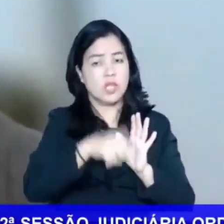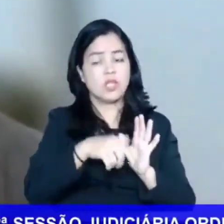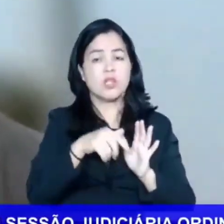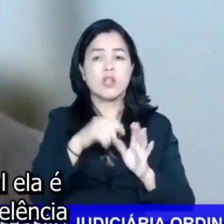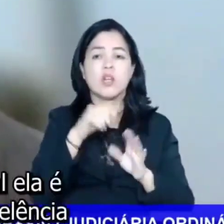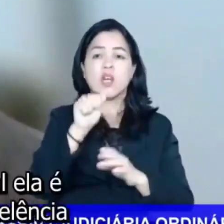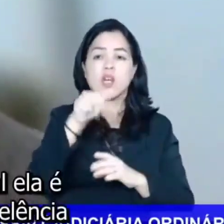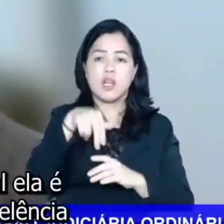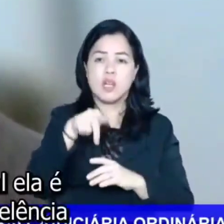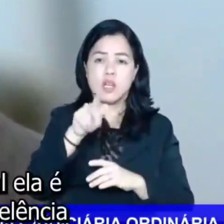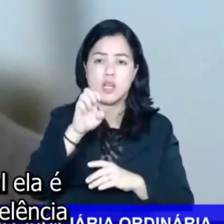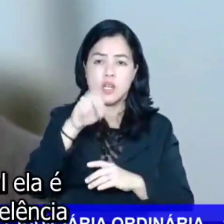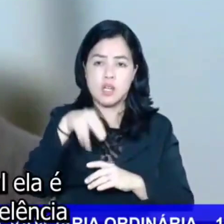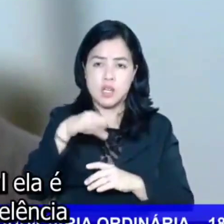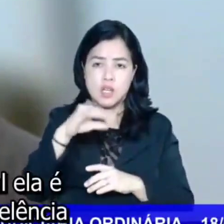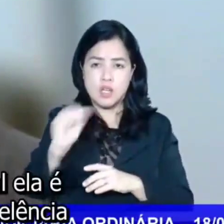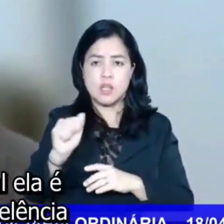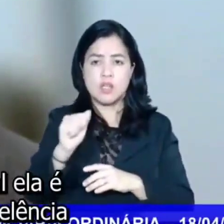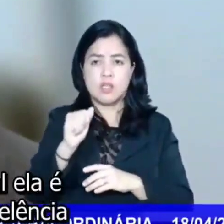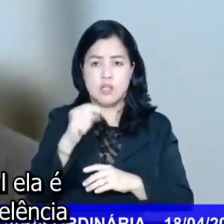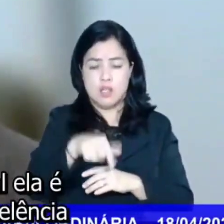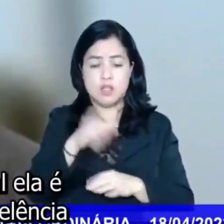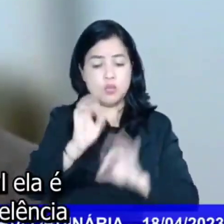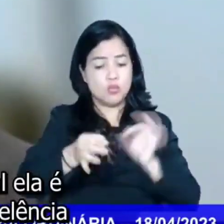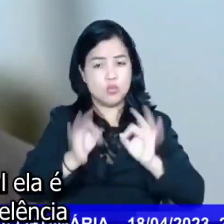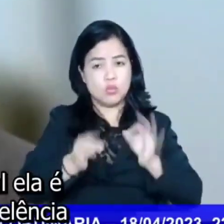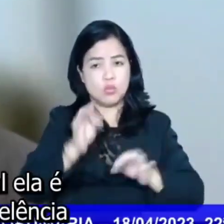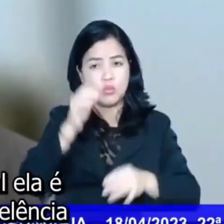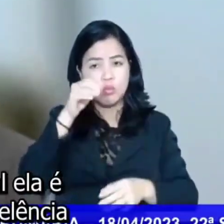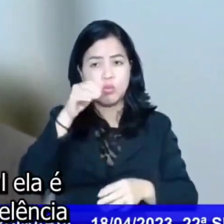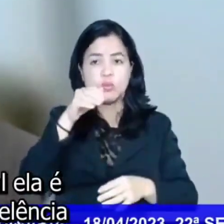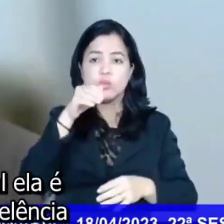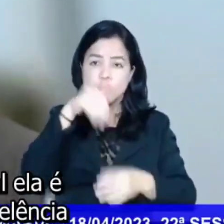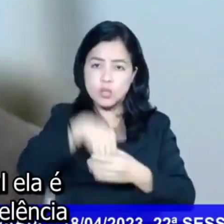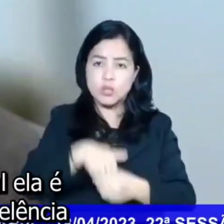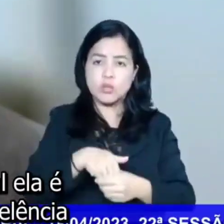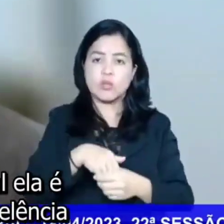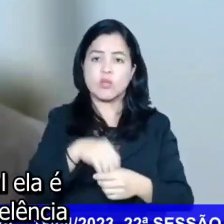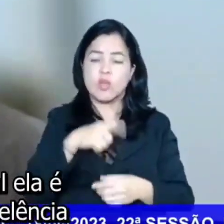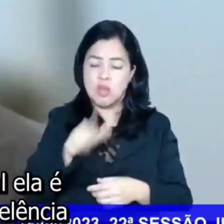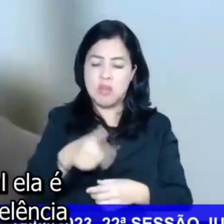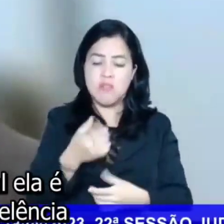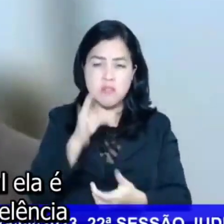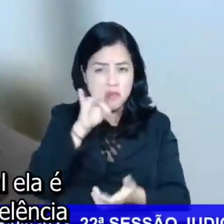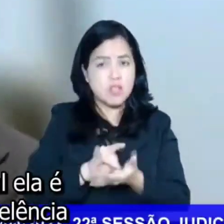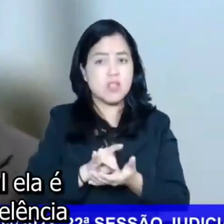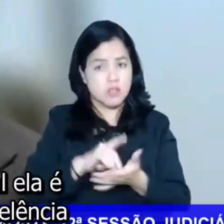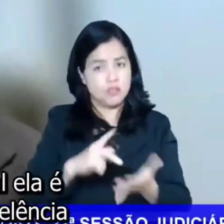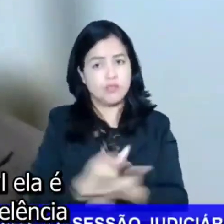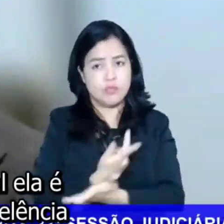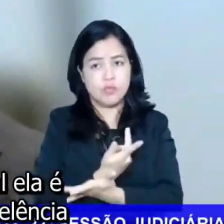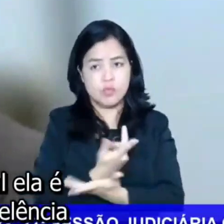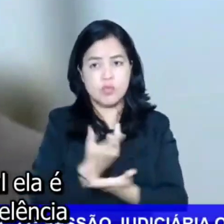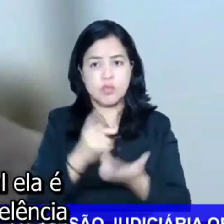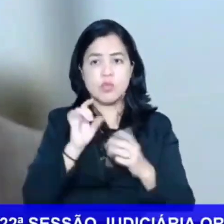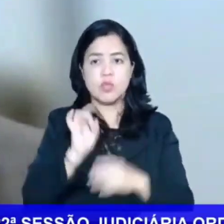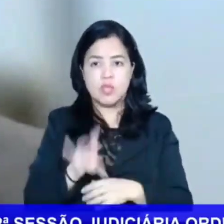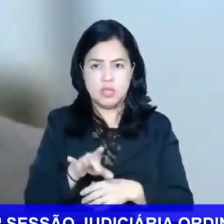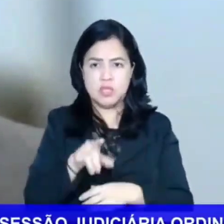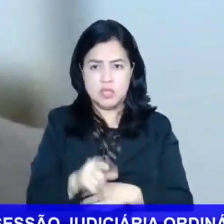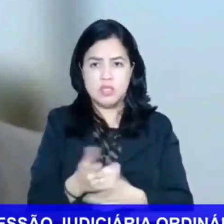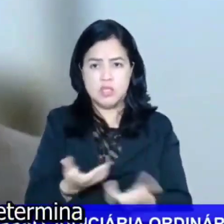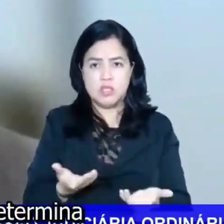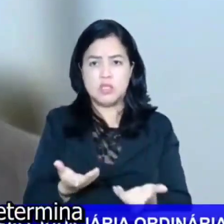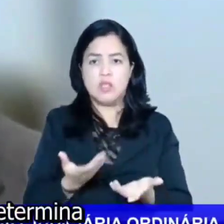controle dos critérios de distribuição pela Justiça Eleitoral, ela é quase que absoluta. Mas não fosse isso